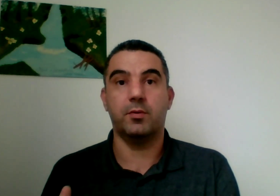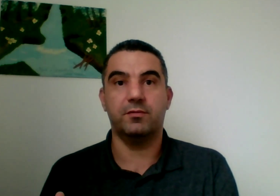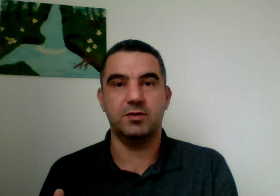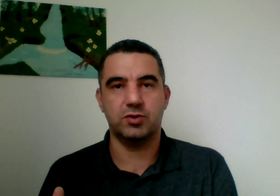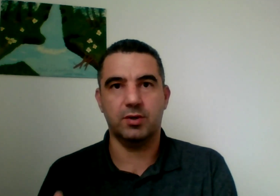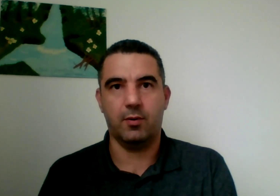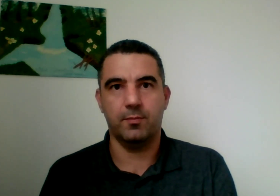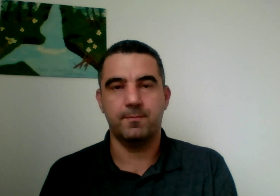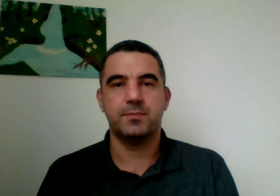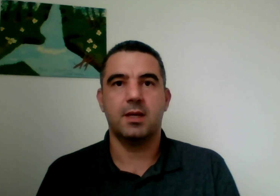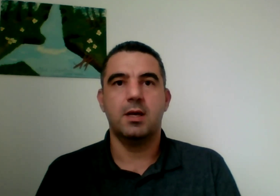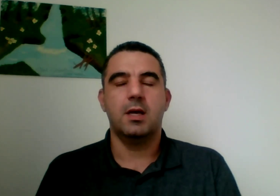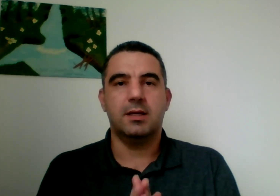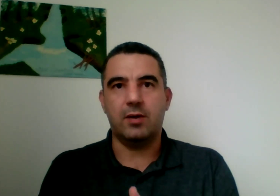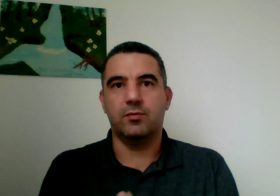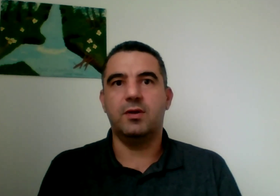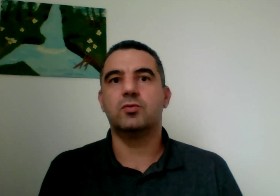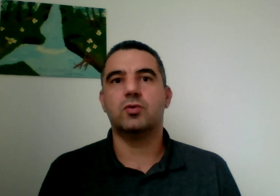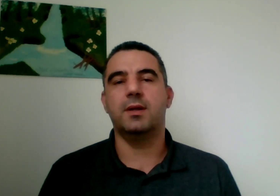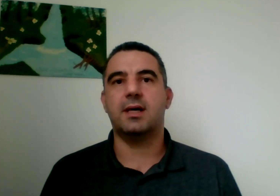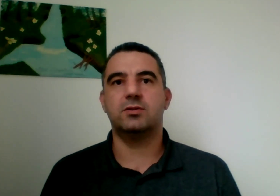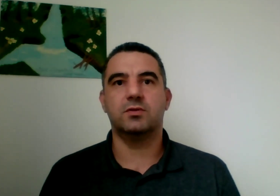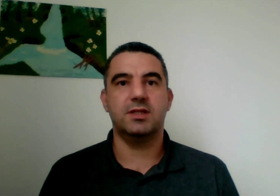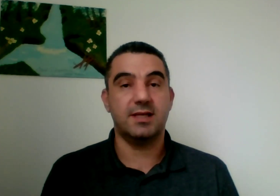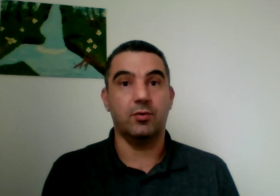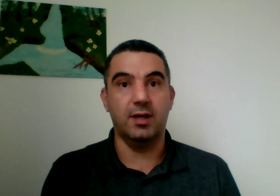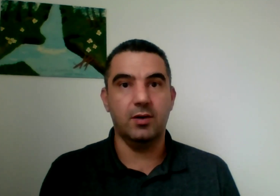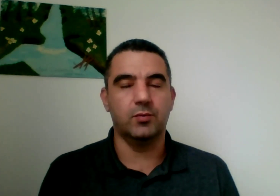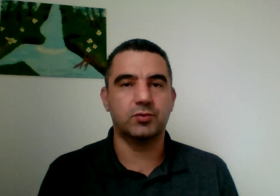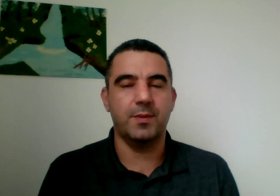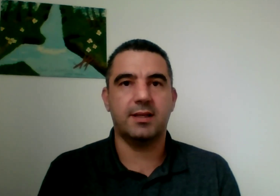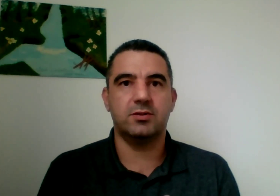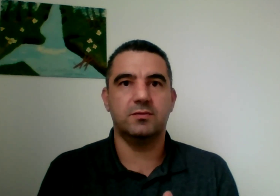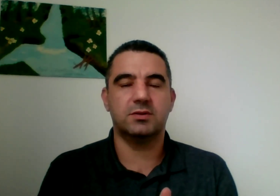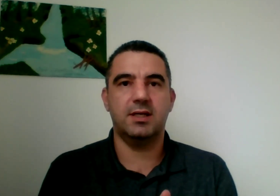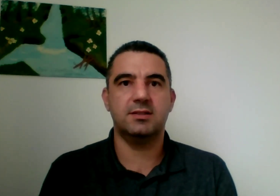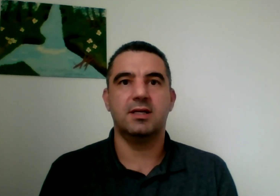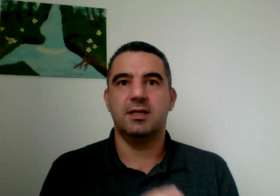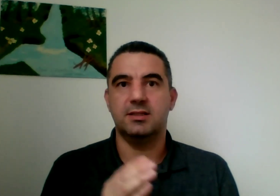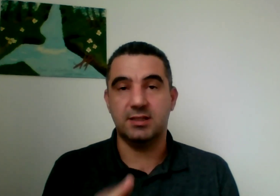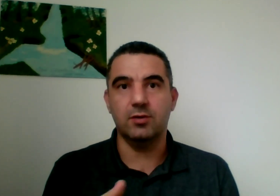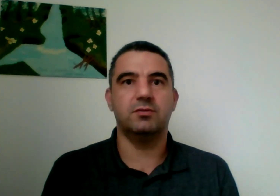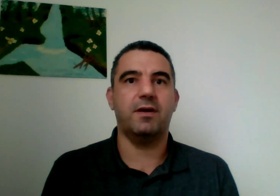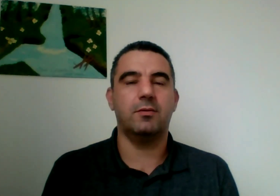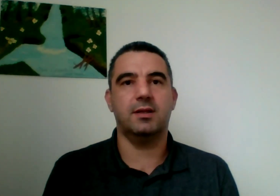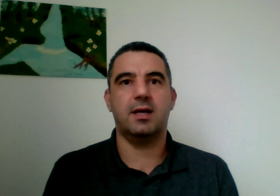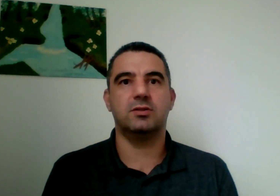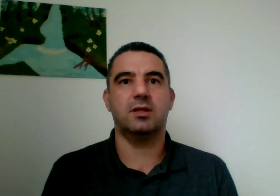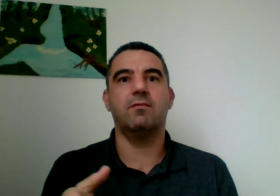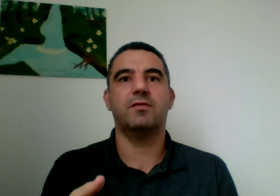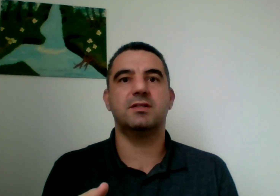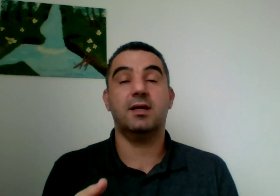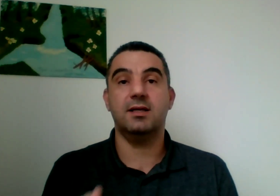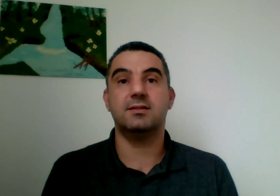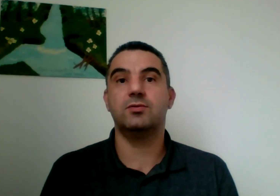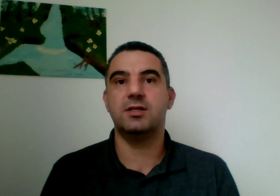decisão profissional. Quero ouvir os comentários de vocês, quero ler os comentários de vocês, e se eu tiver comentários aqui,